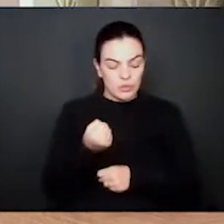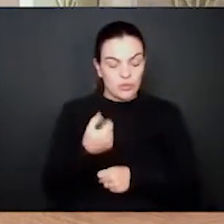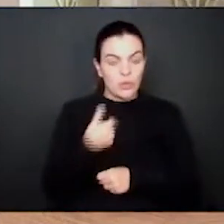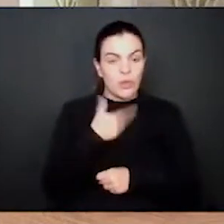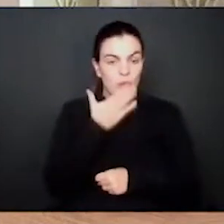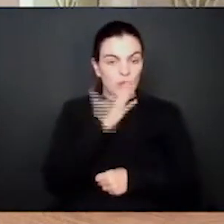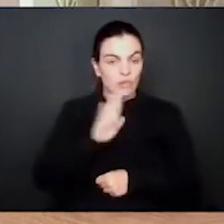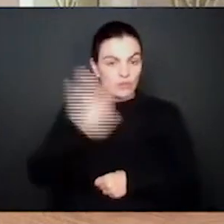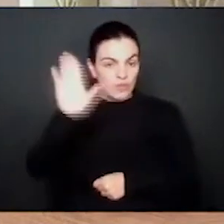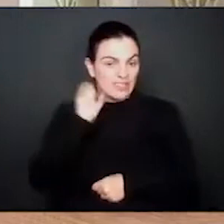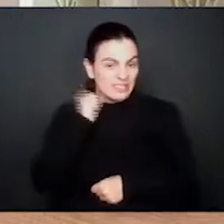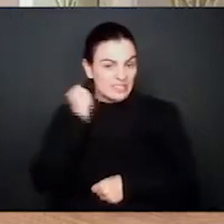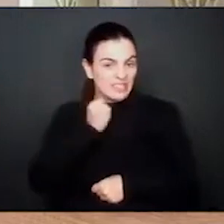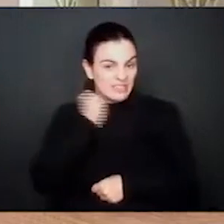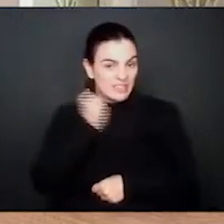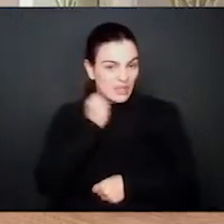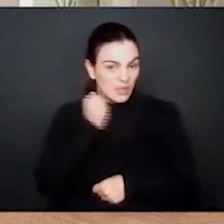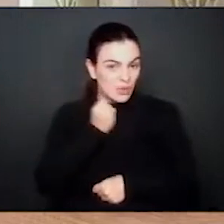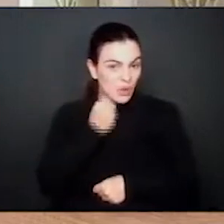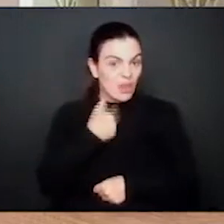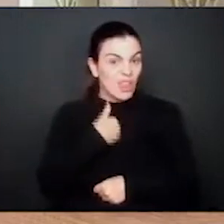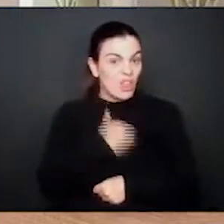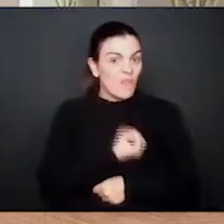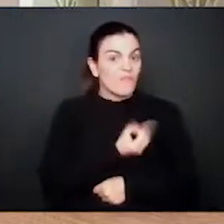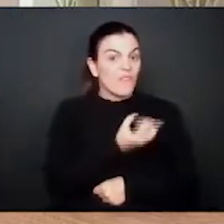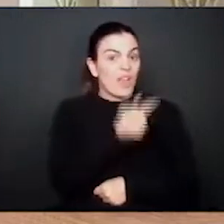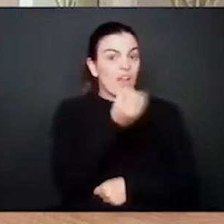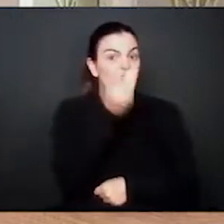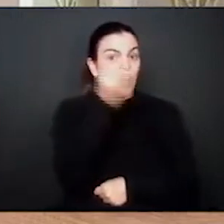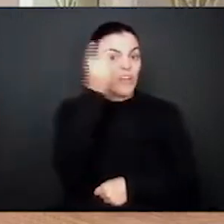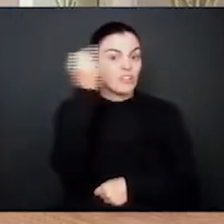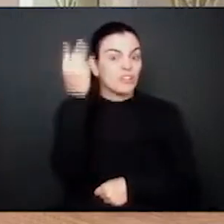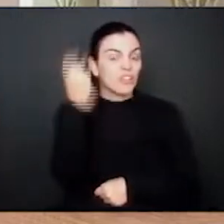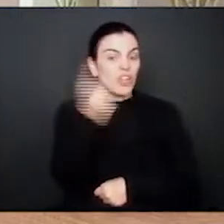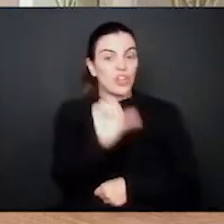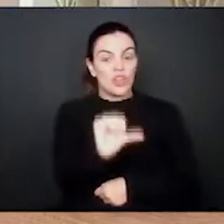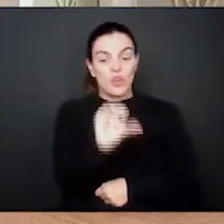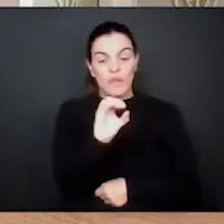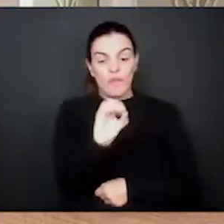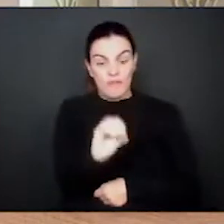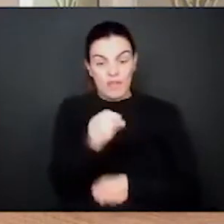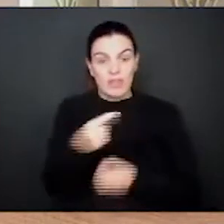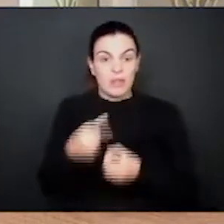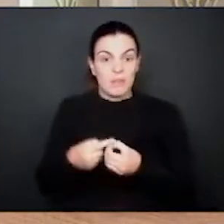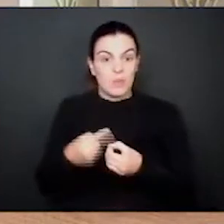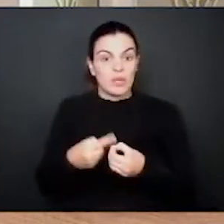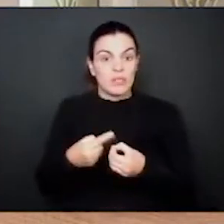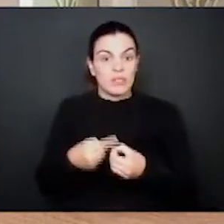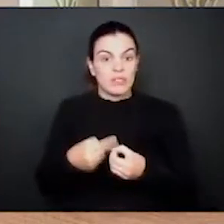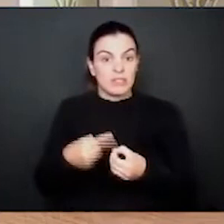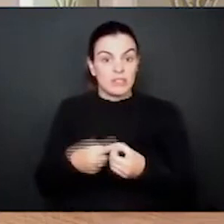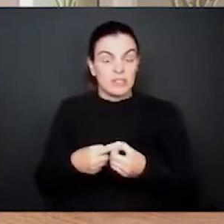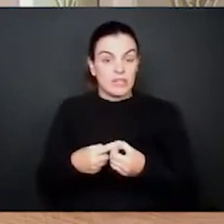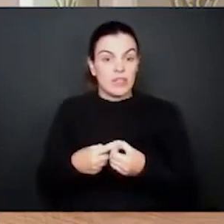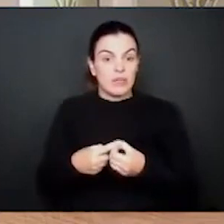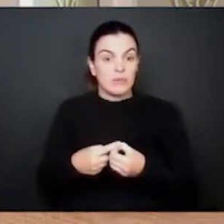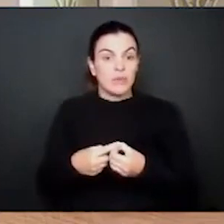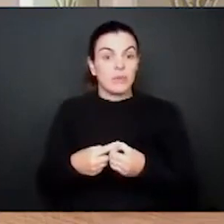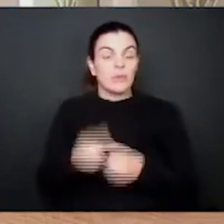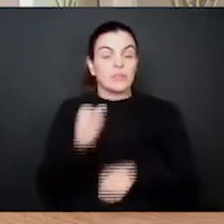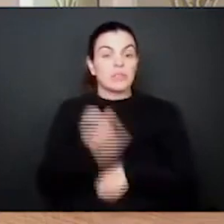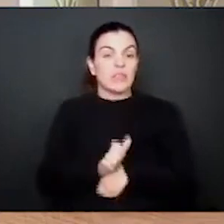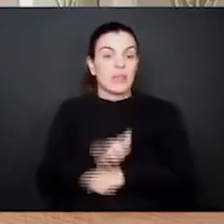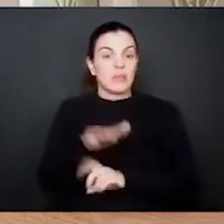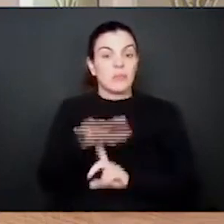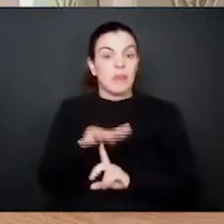tive a oportunidade de viajar por mais de 90 municípios, pequenos municípios do interior do Paraná, onde nós